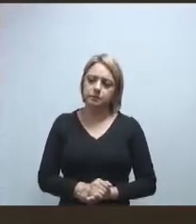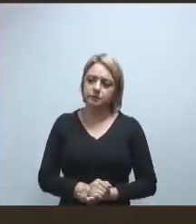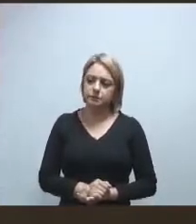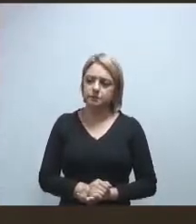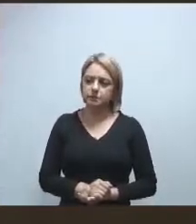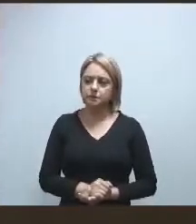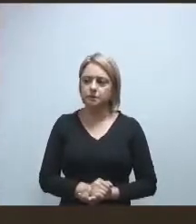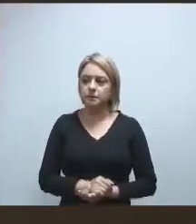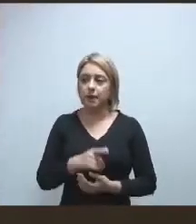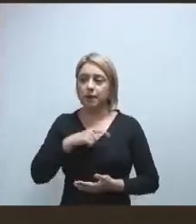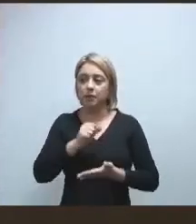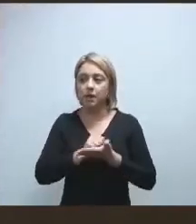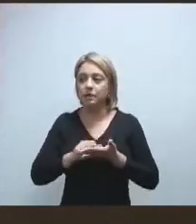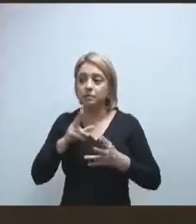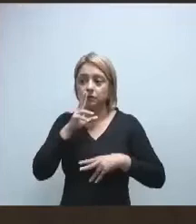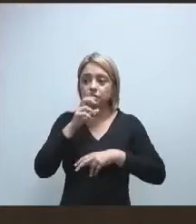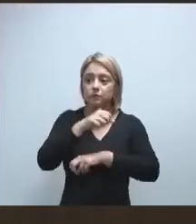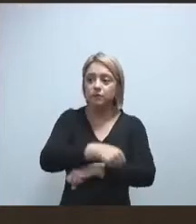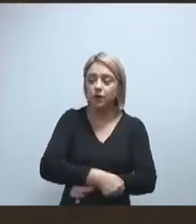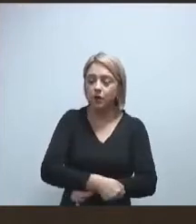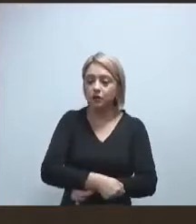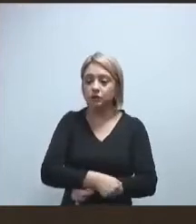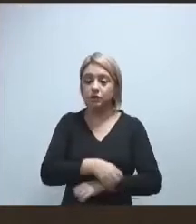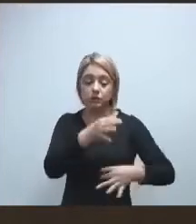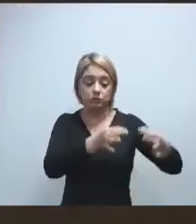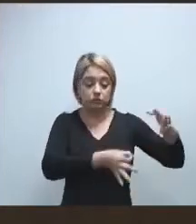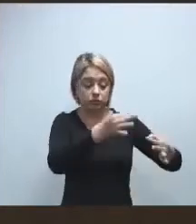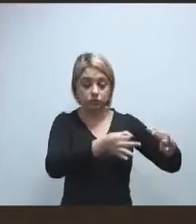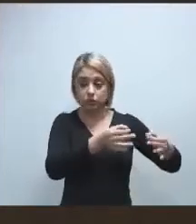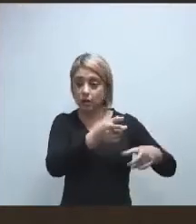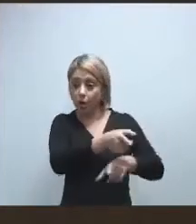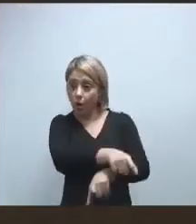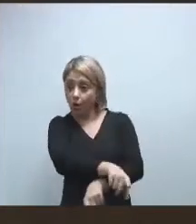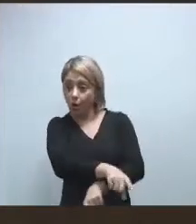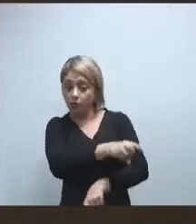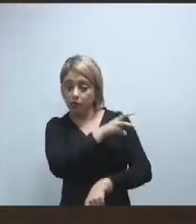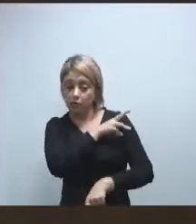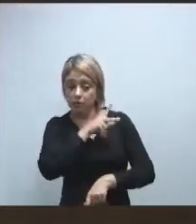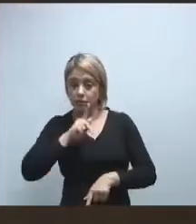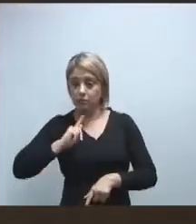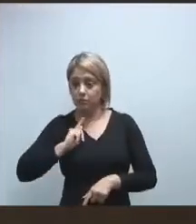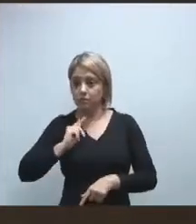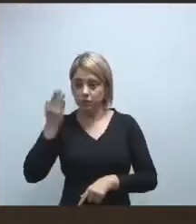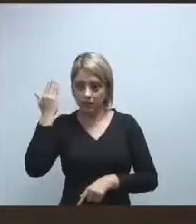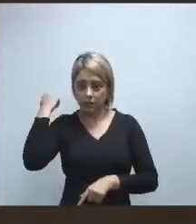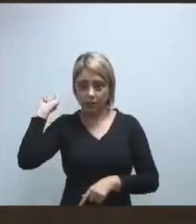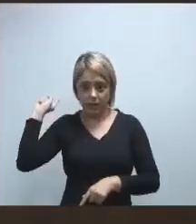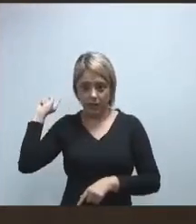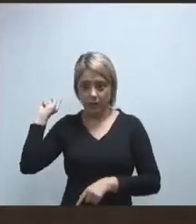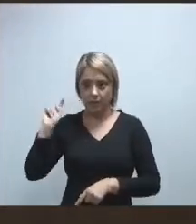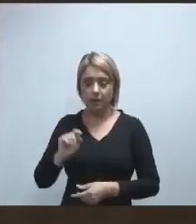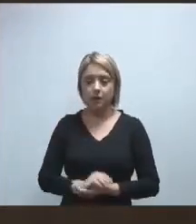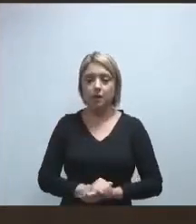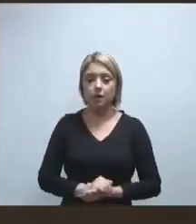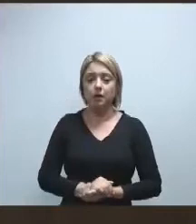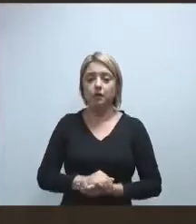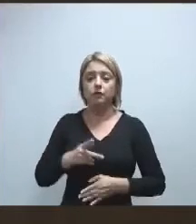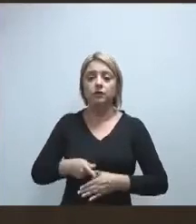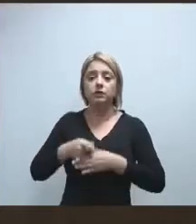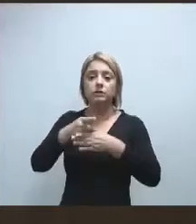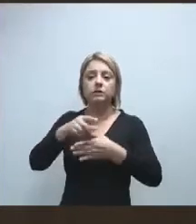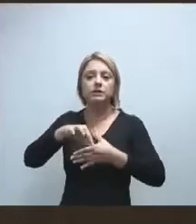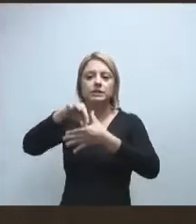uma ação muito forte da magistratura contra o ministério público época que foi liderada